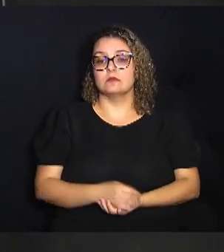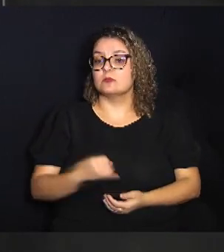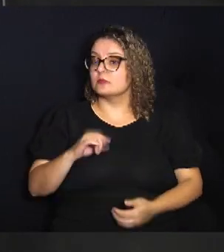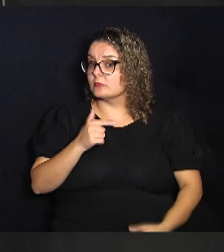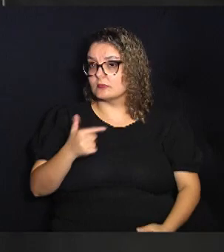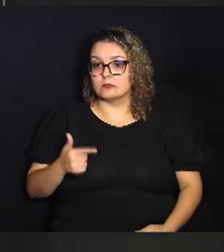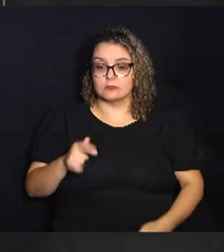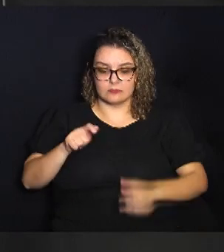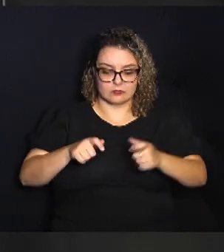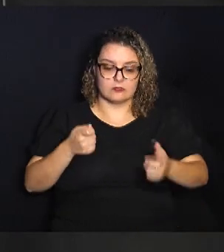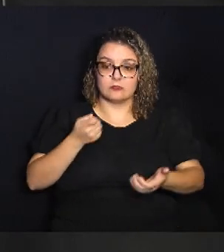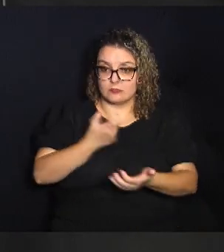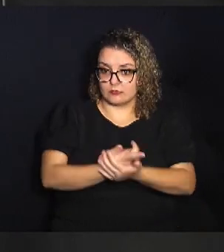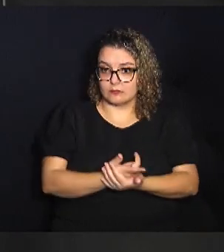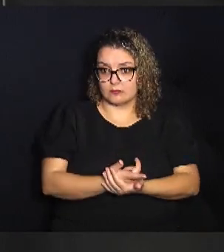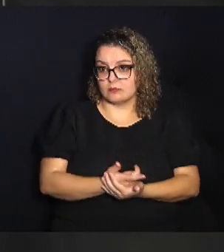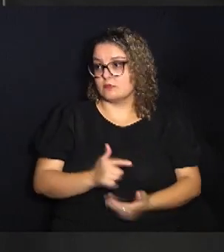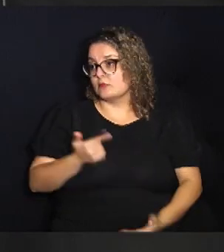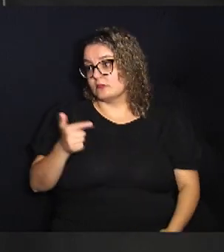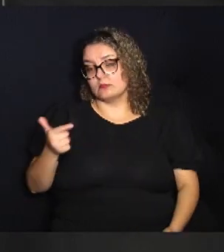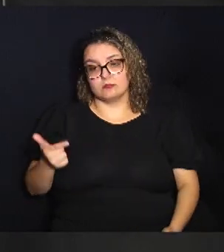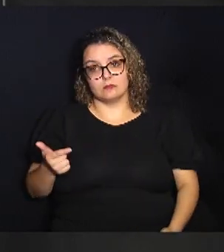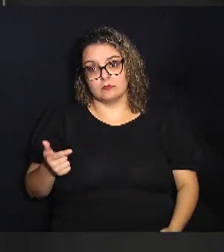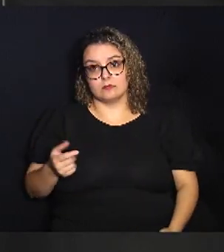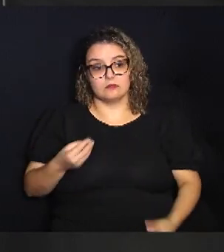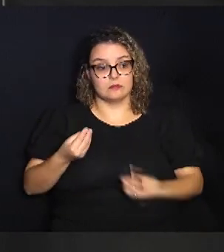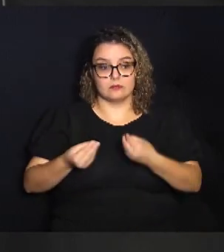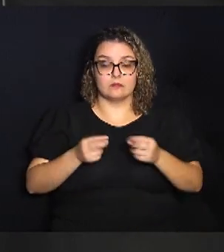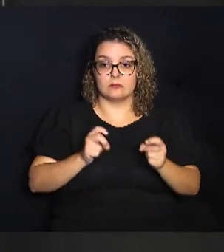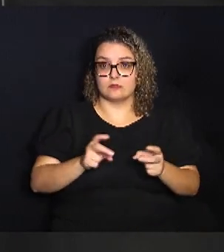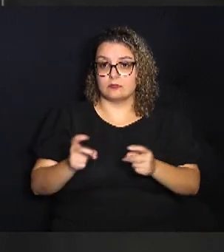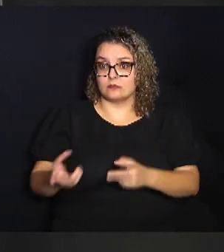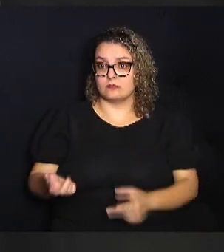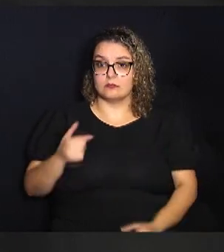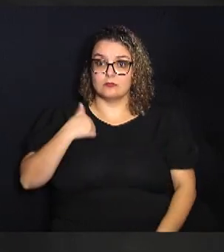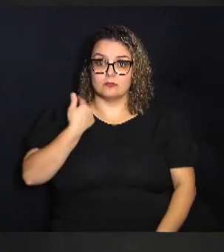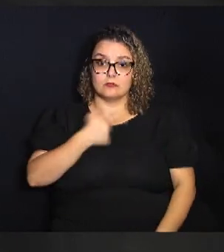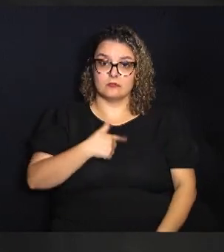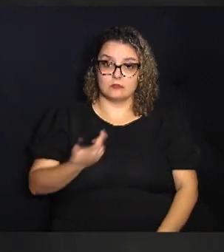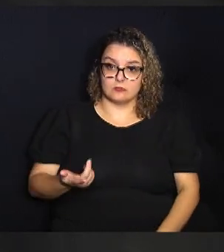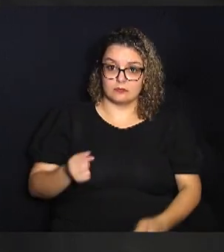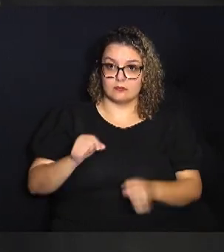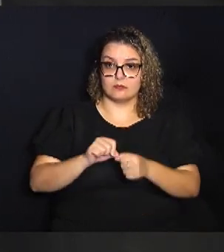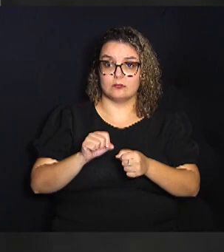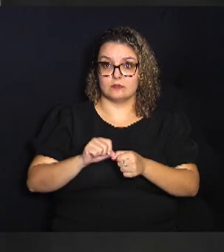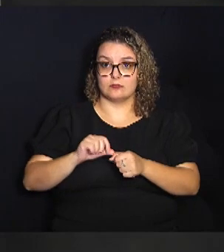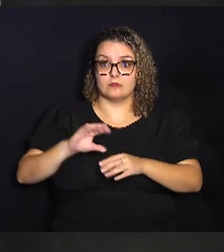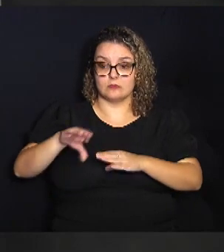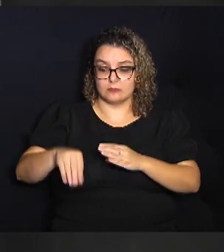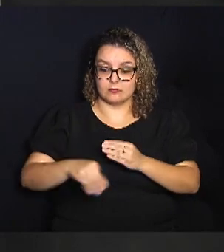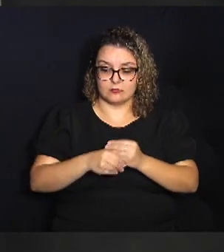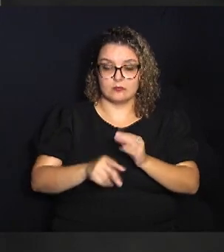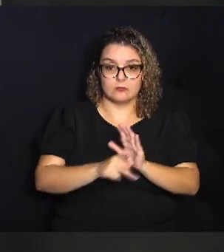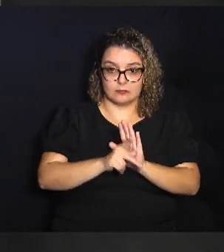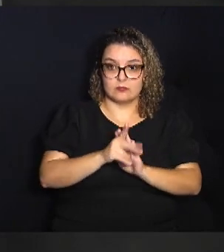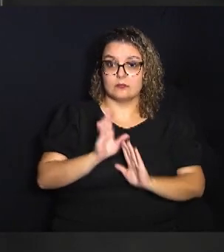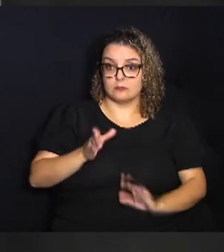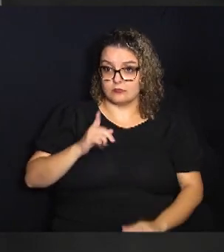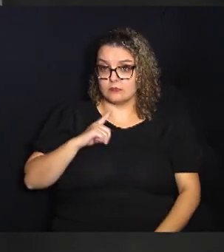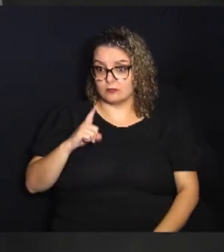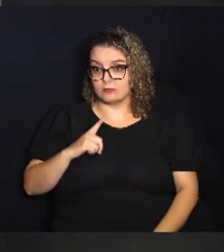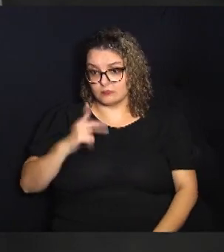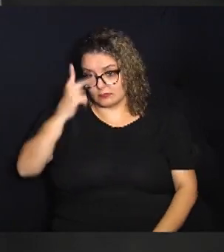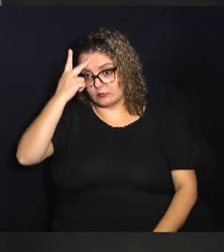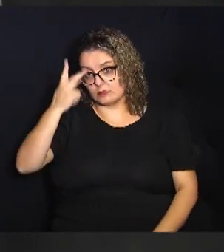compre, não tem para onde eles venderem. Sim. Então, nós fizemos uma emenda num projeto que já existe, que é do